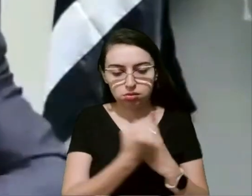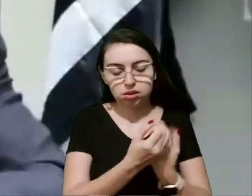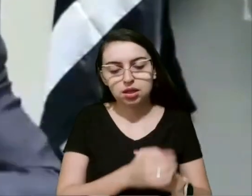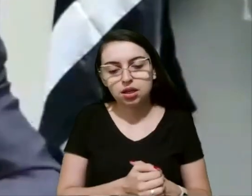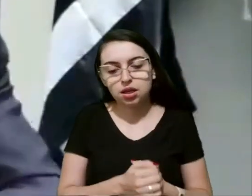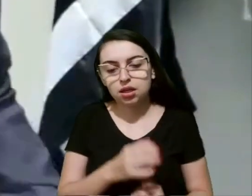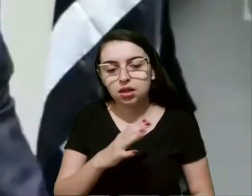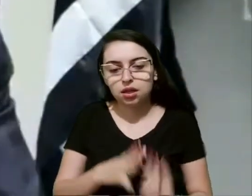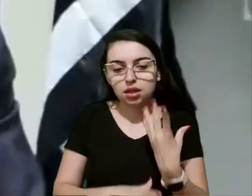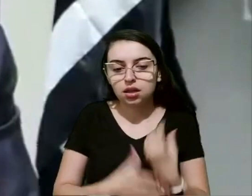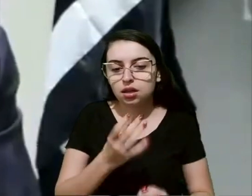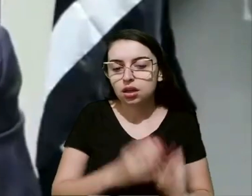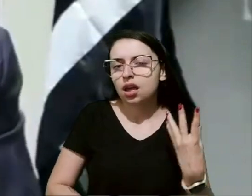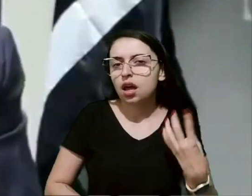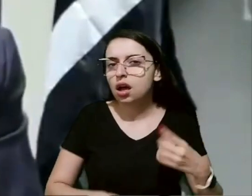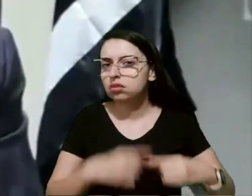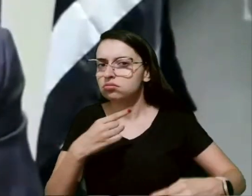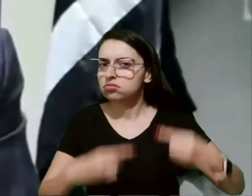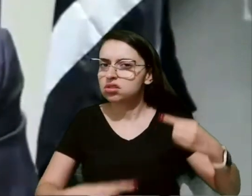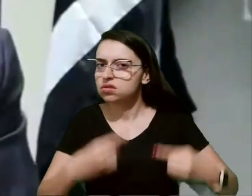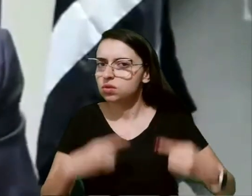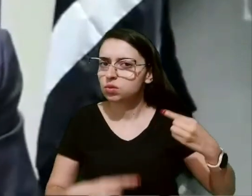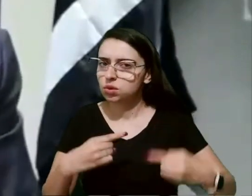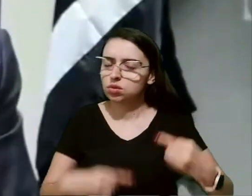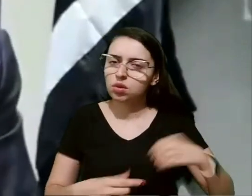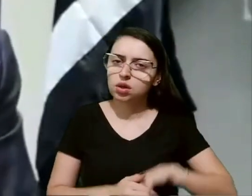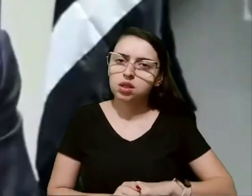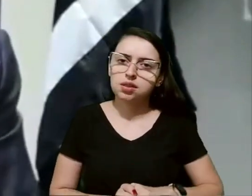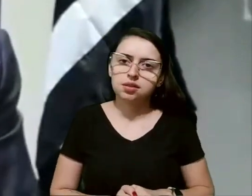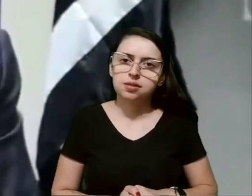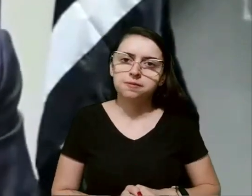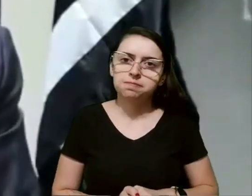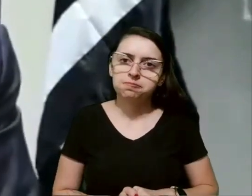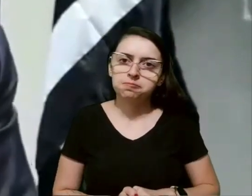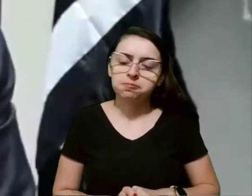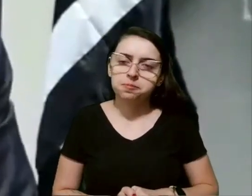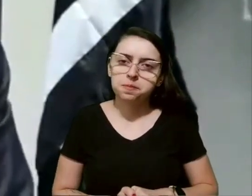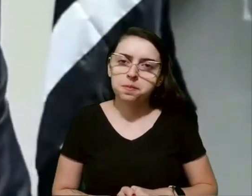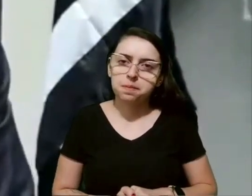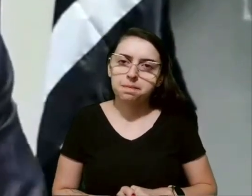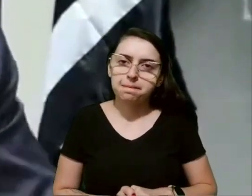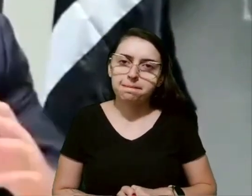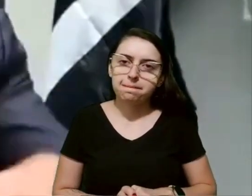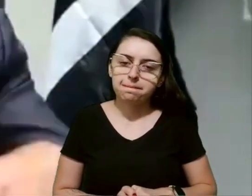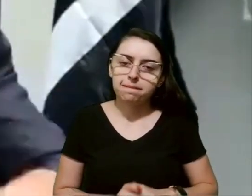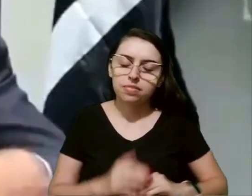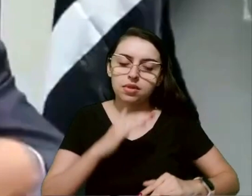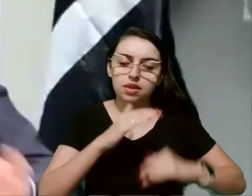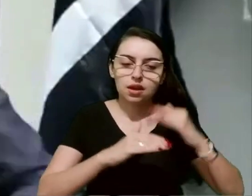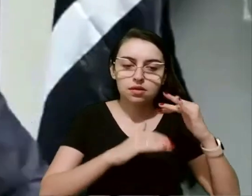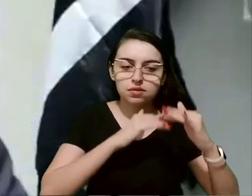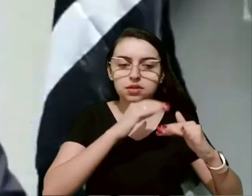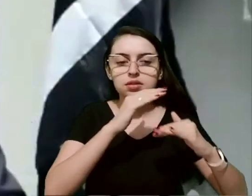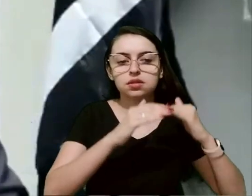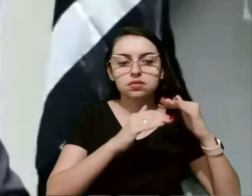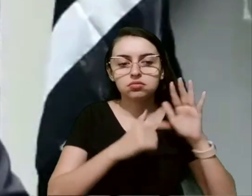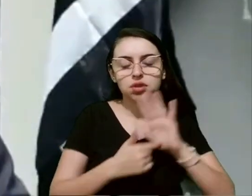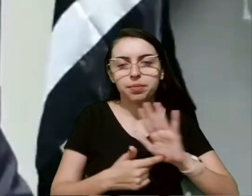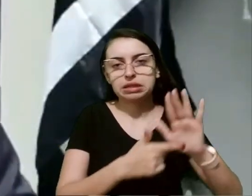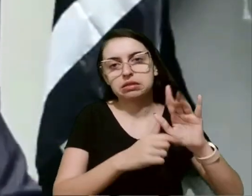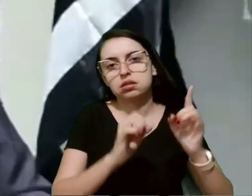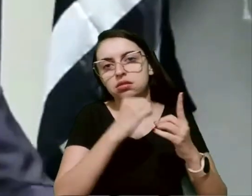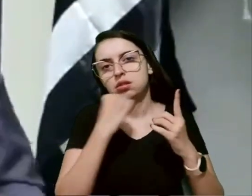esses novos conflitos e, à medida em que eles vão aparecendo na